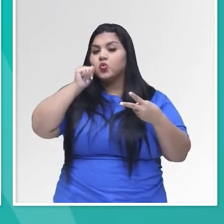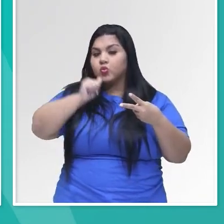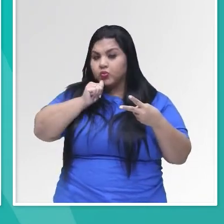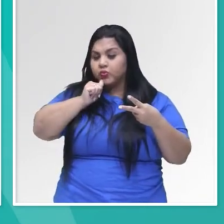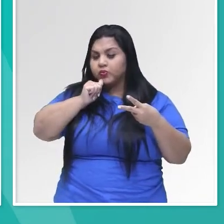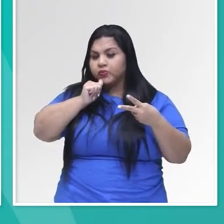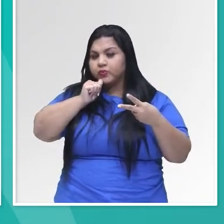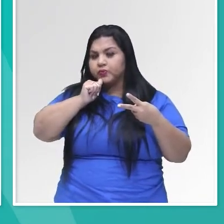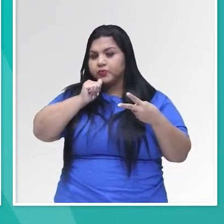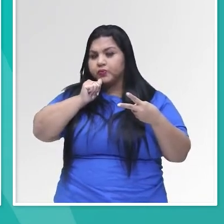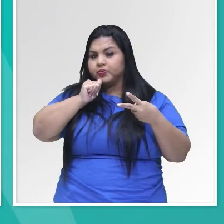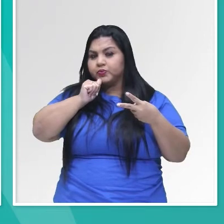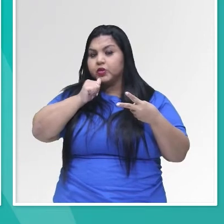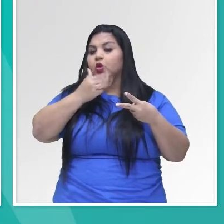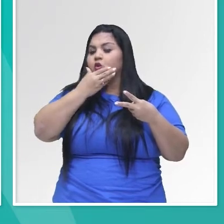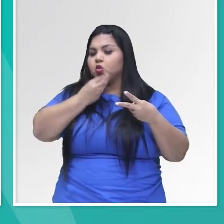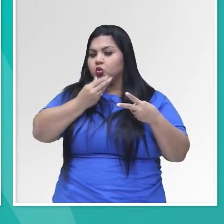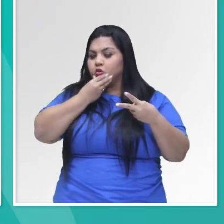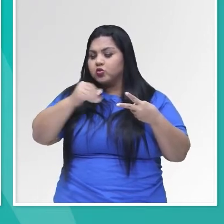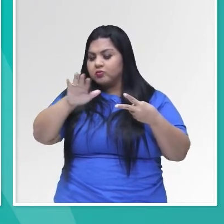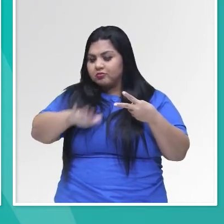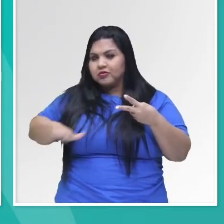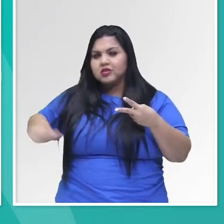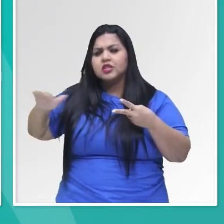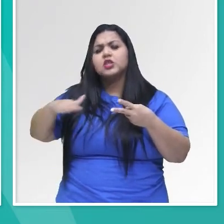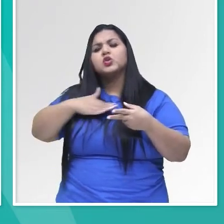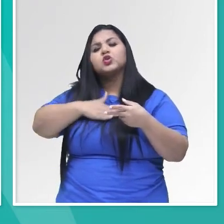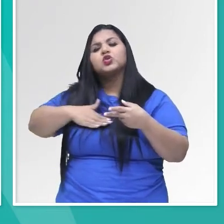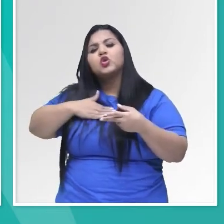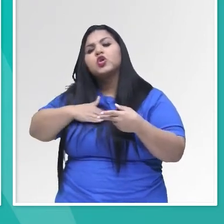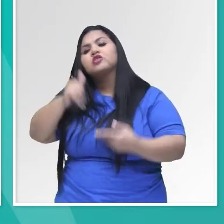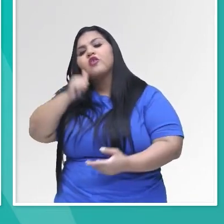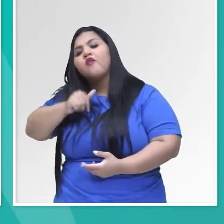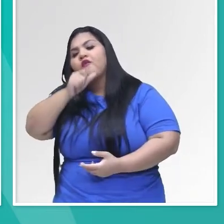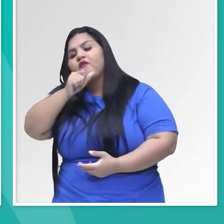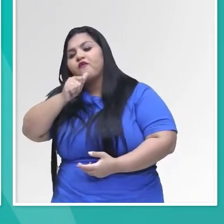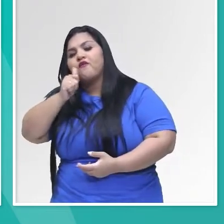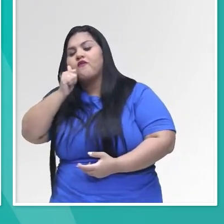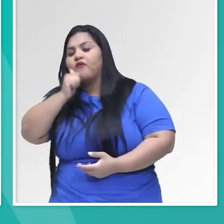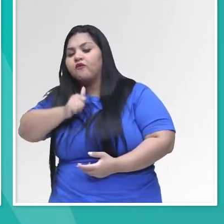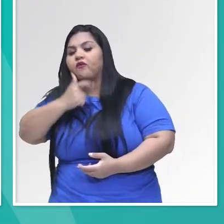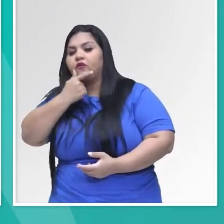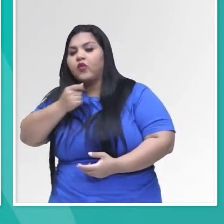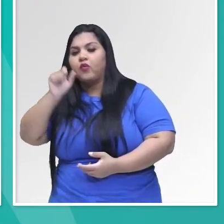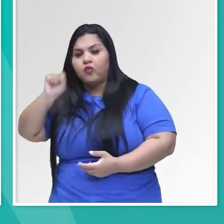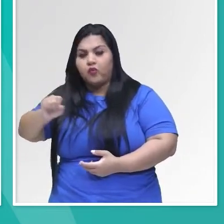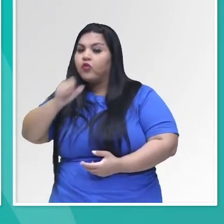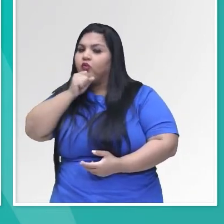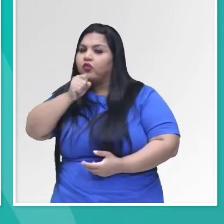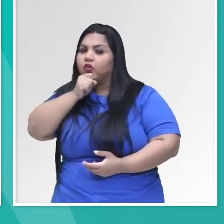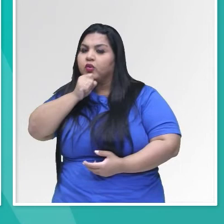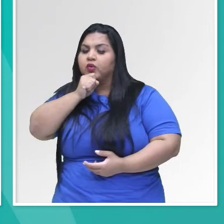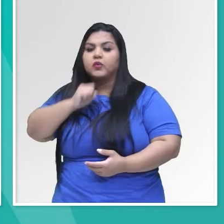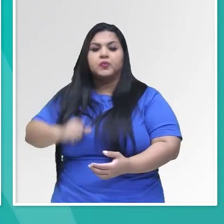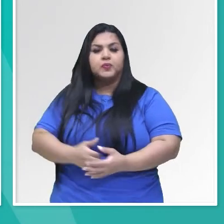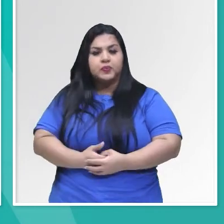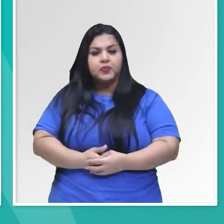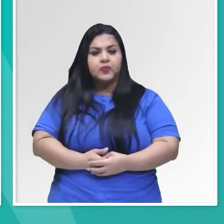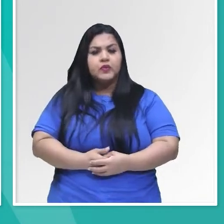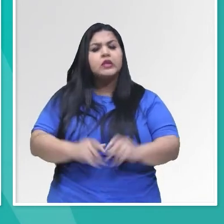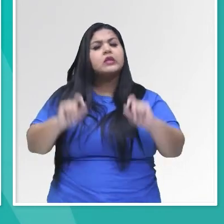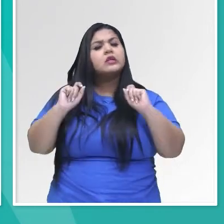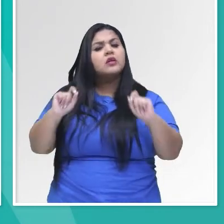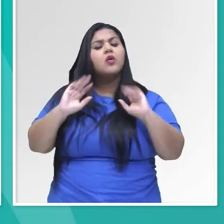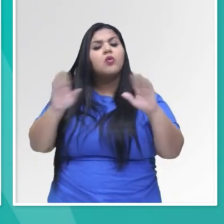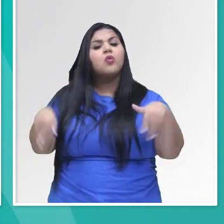isso, né? Importante. Por favor, me diz uma coisa. Quem é a preposição que o verbo gostar pede? Qual é